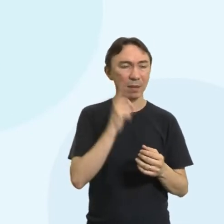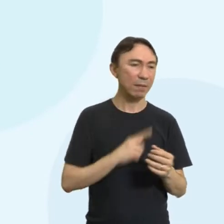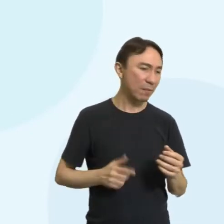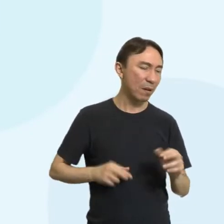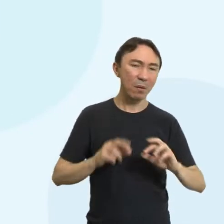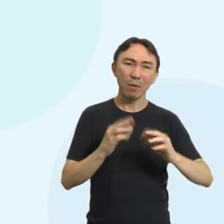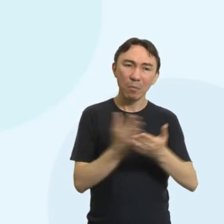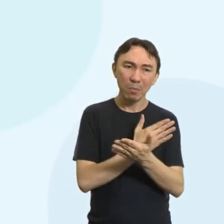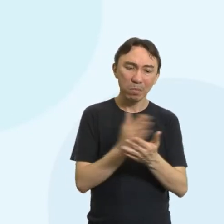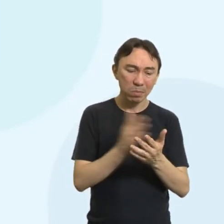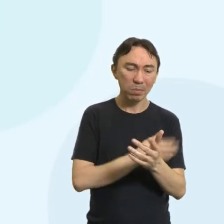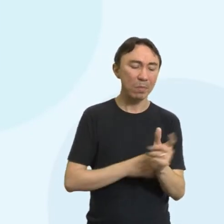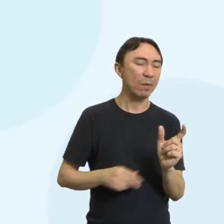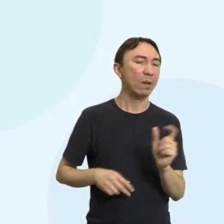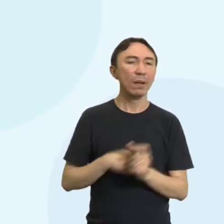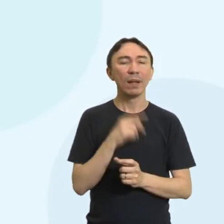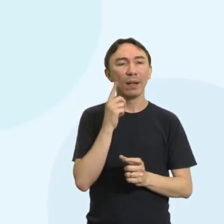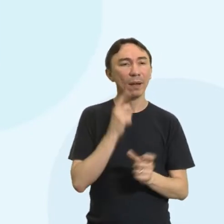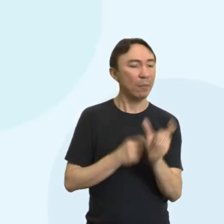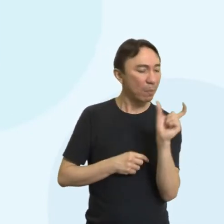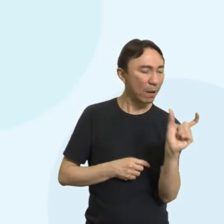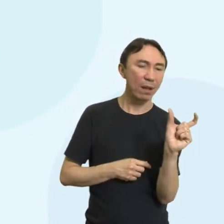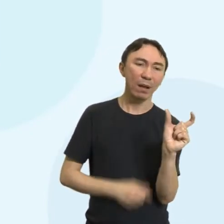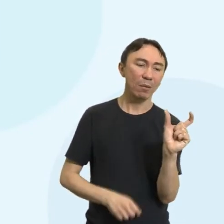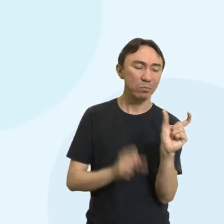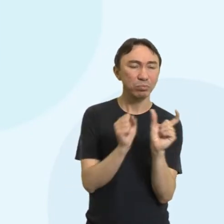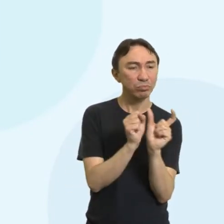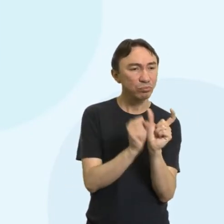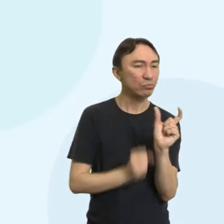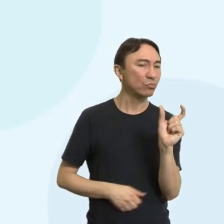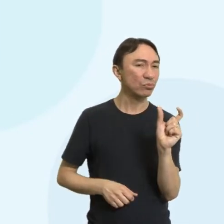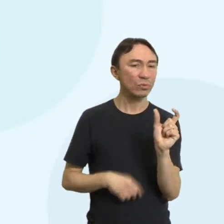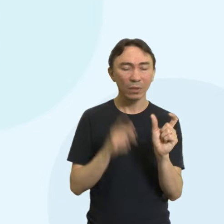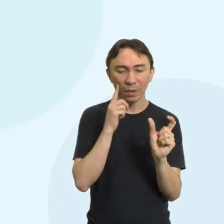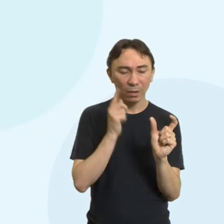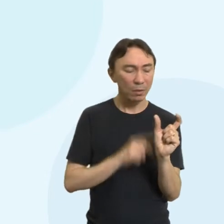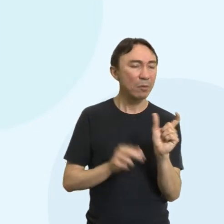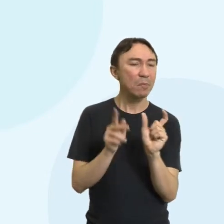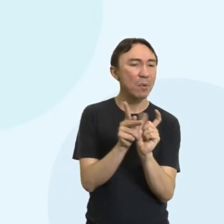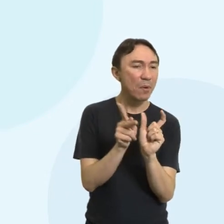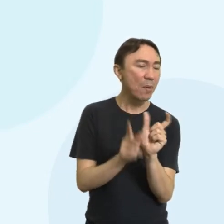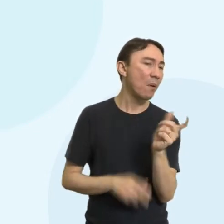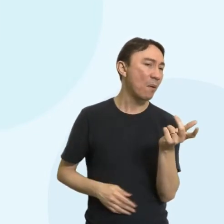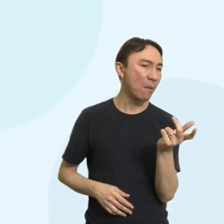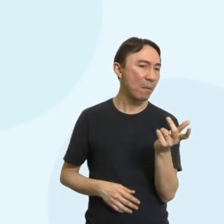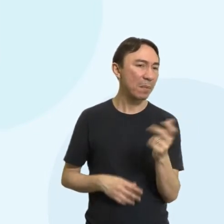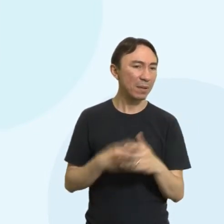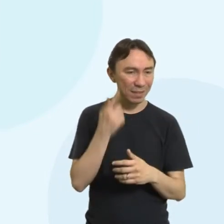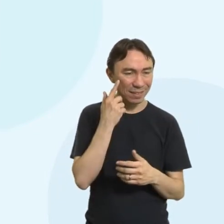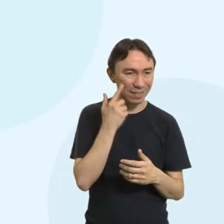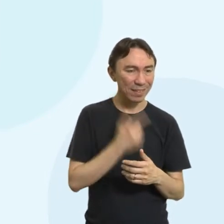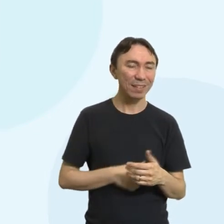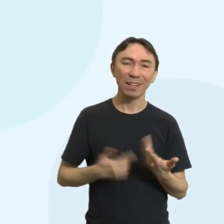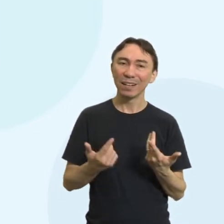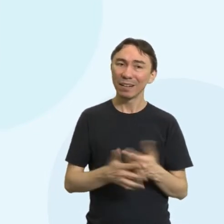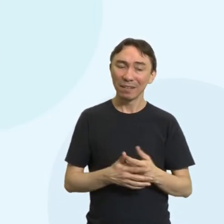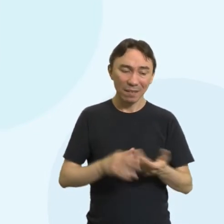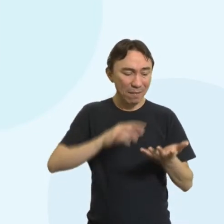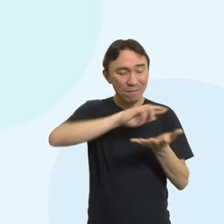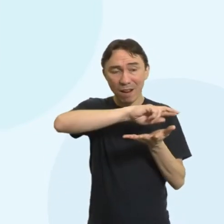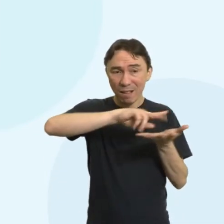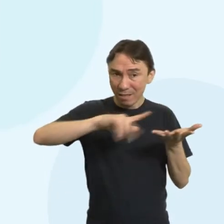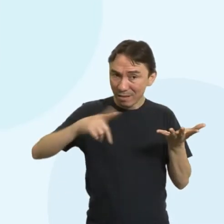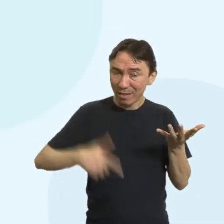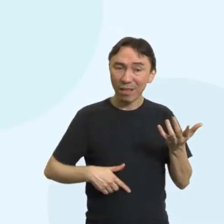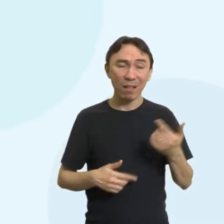questões referenciais, de também formalidade, informalidade, variação linguística, tudo isso também é